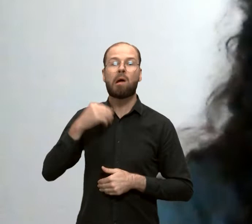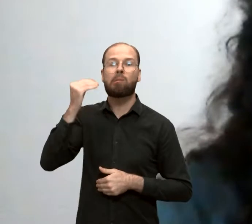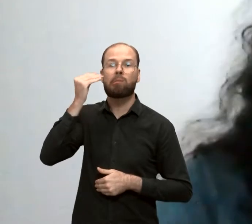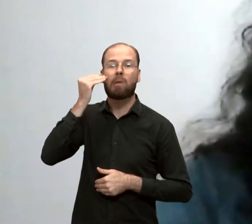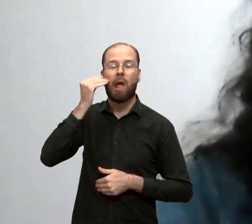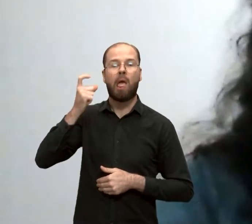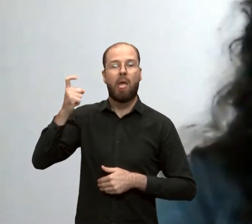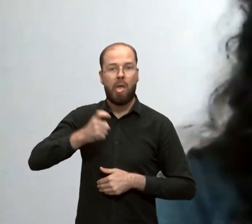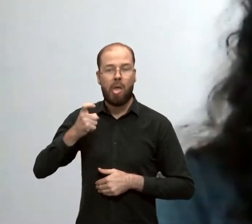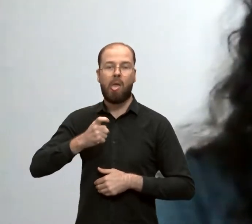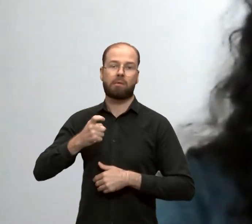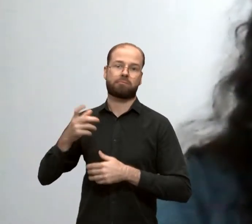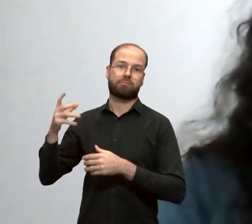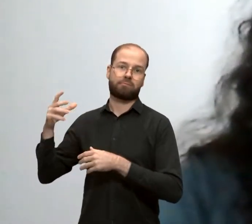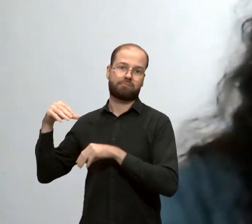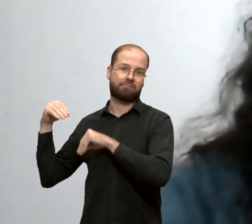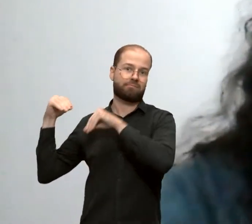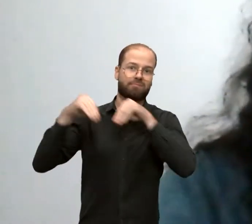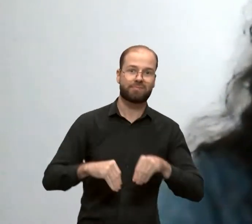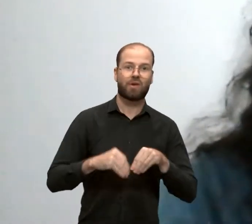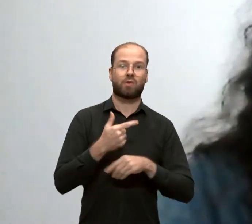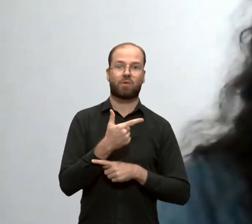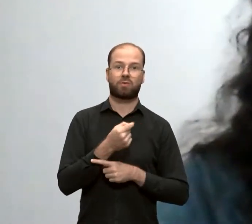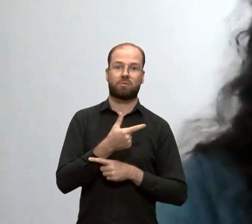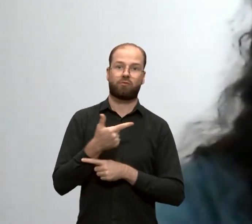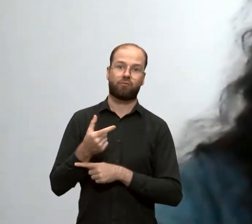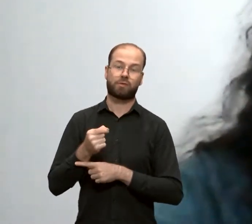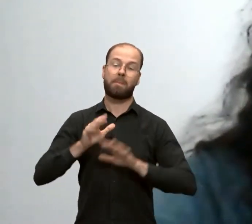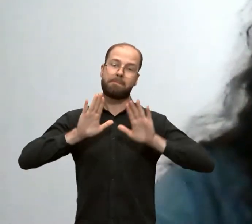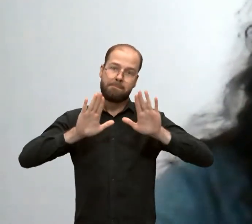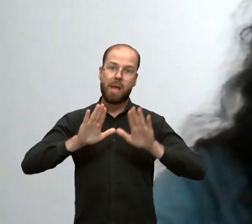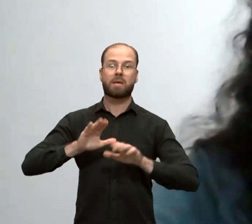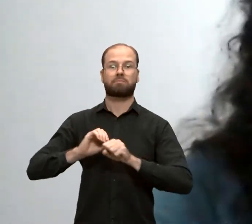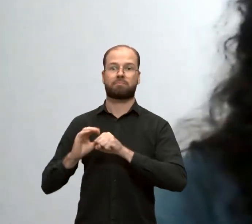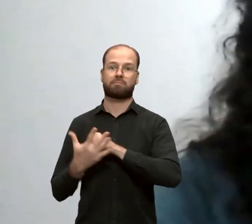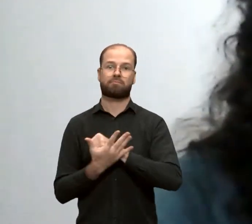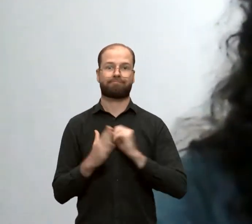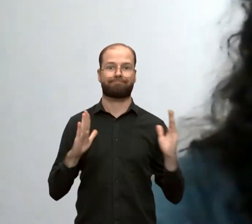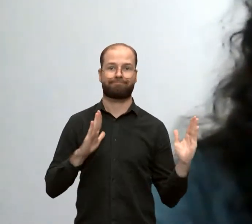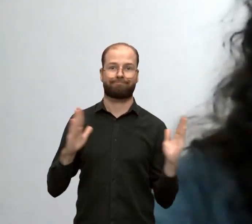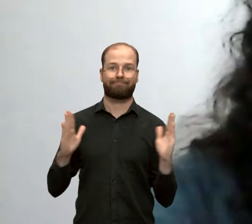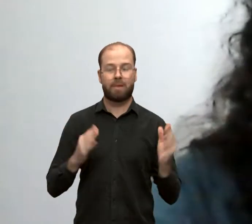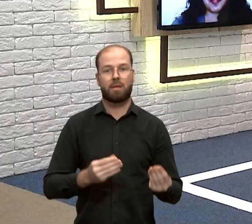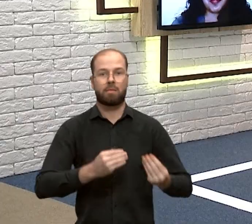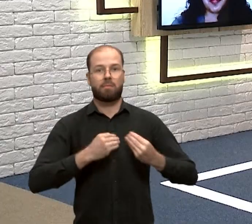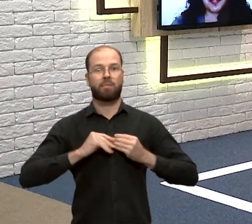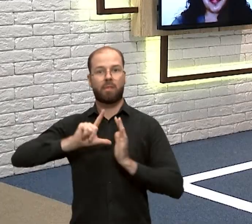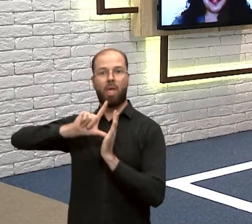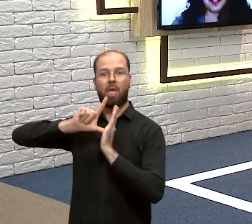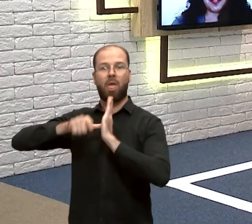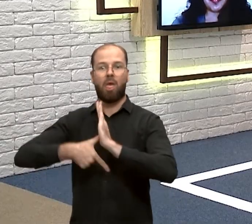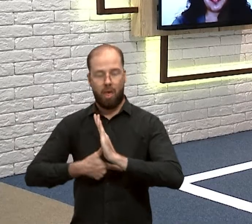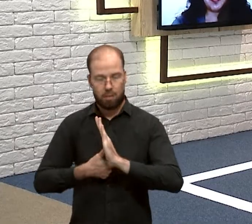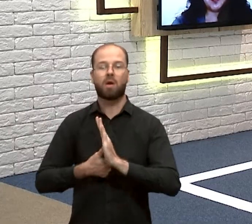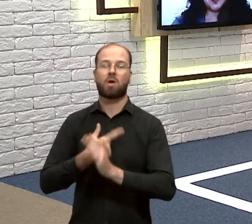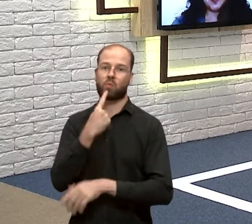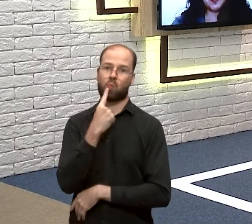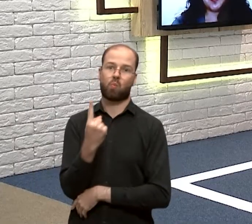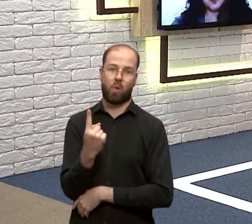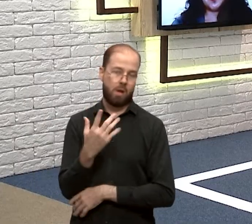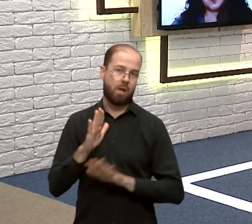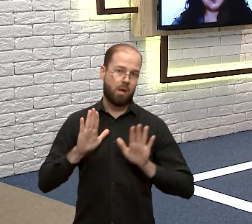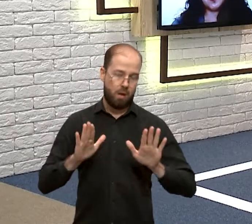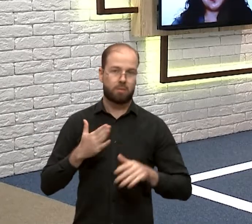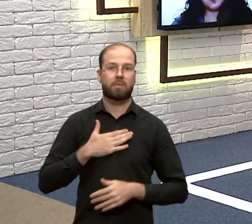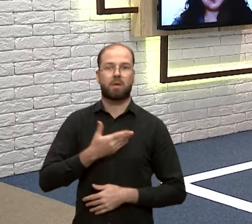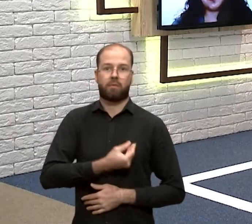mas pandemia acabou atrasando aí em um ano a minha vinda. Bom, vamos falar um pouquinho daqui a pouco também sobre a questão